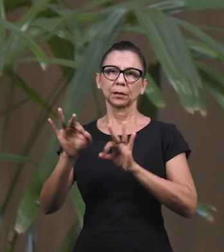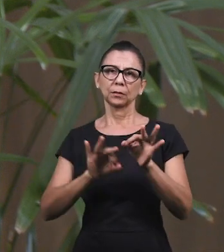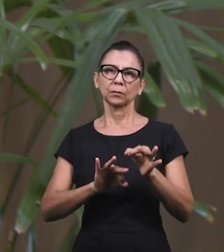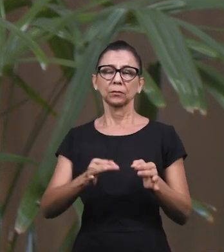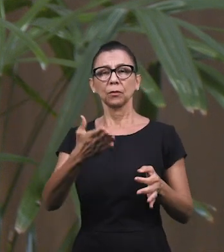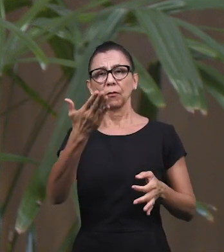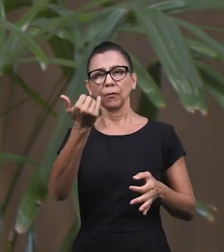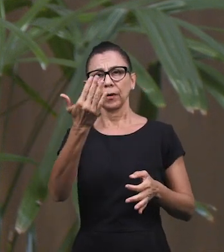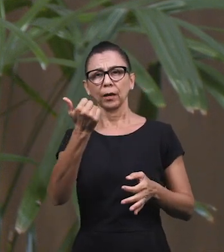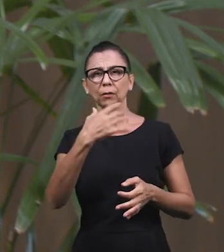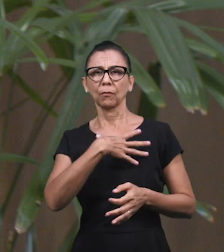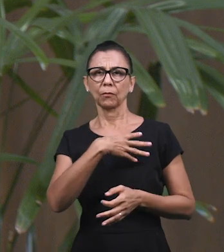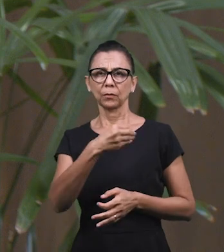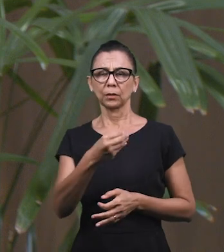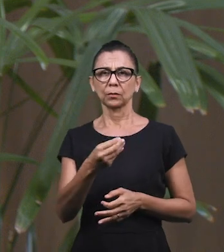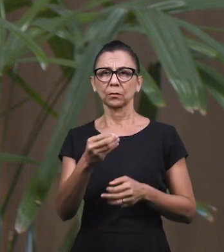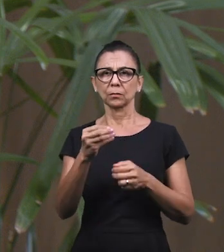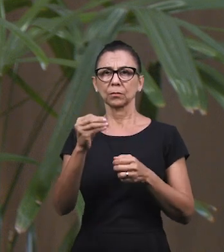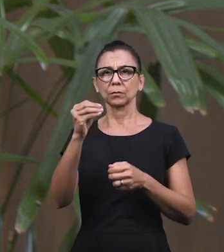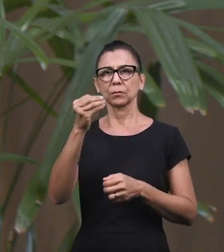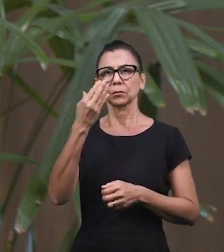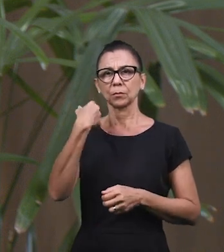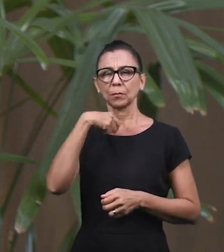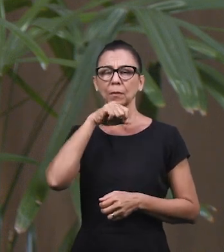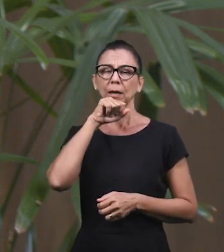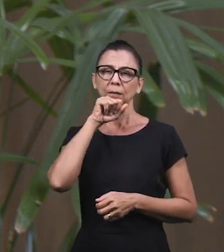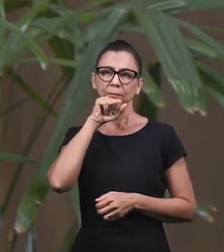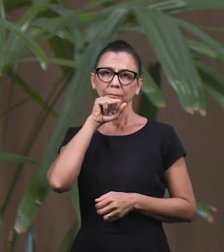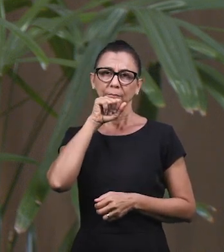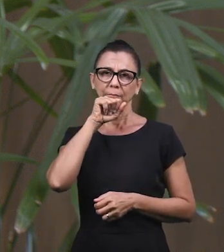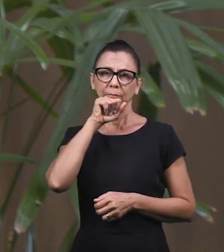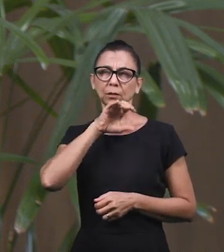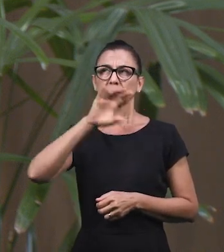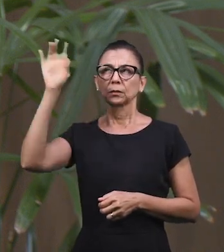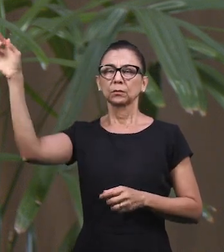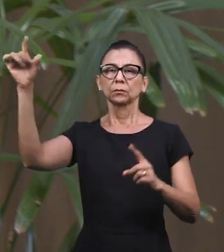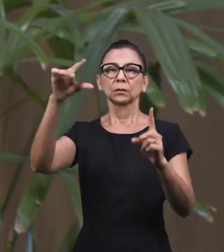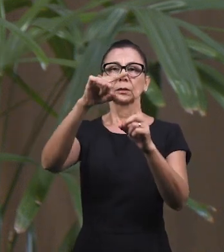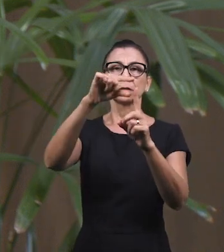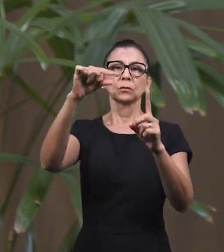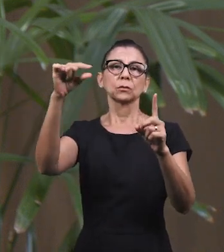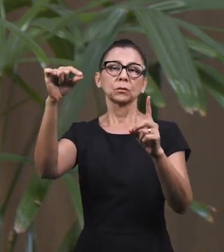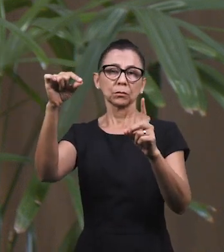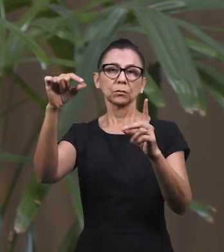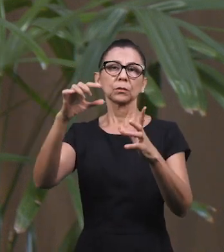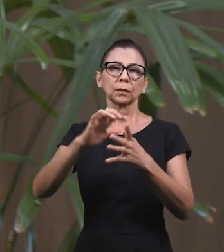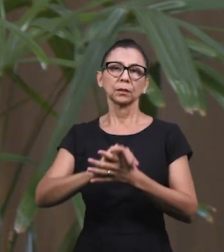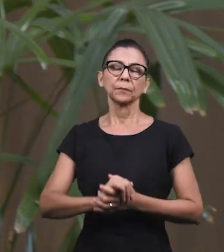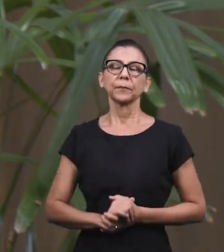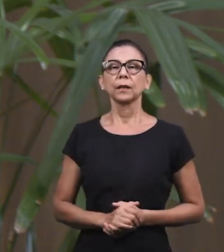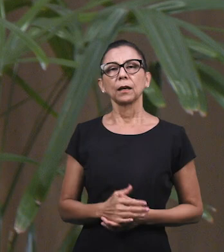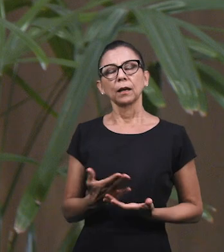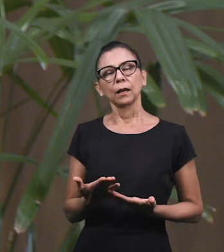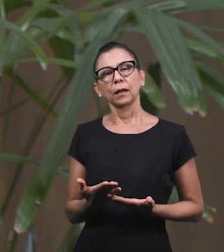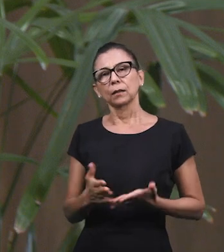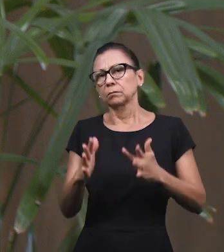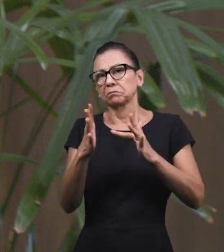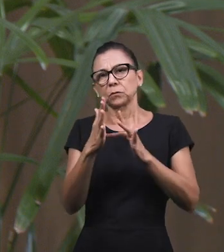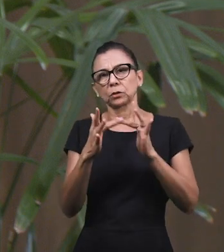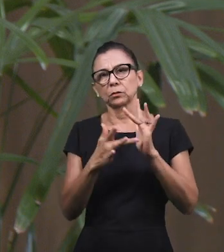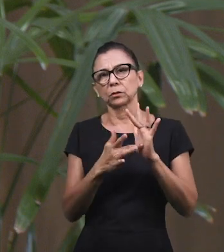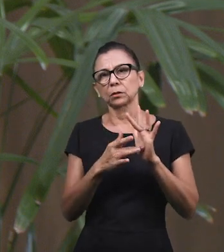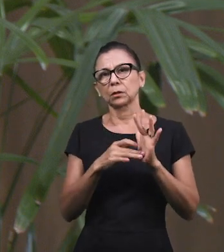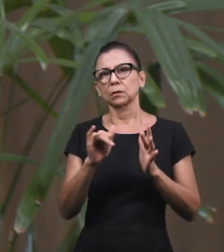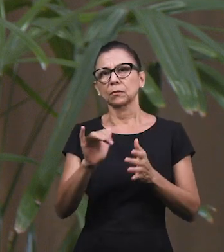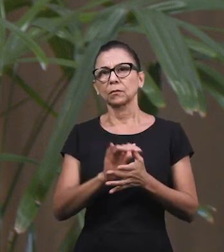ele, vinde bendito do meu Pai, possuir. Então, o Pai, ele elegeu o homem, elegeu a nós. Então, o homem não foi eleito para a perdição. Tanto é quando